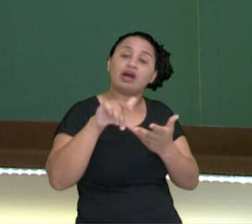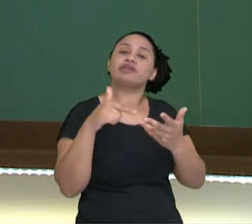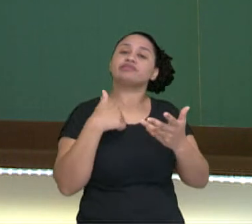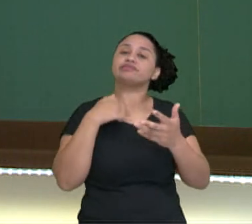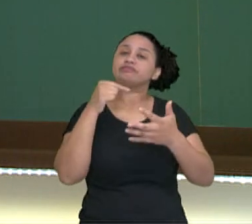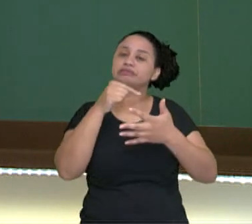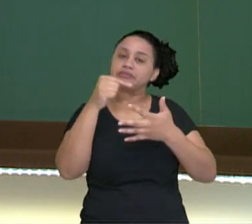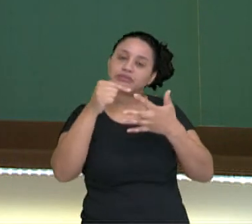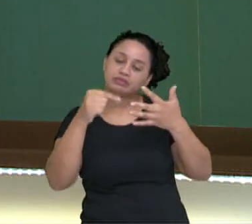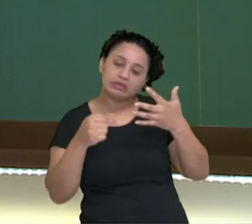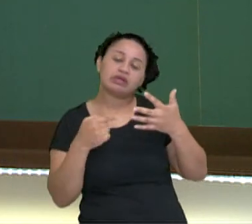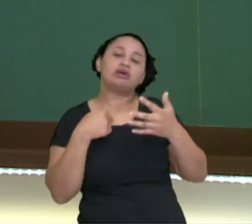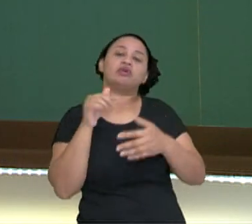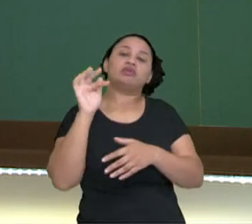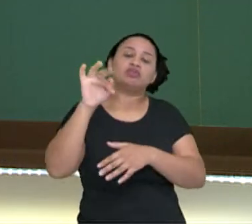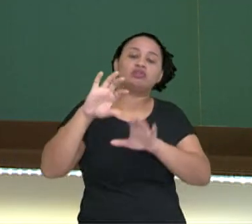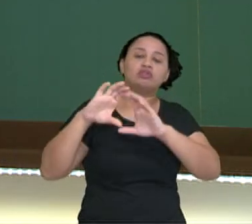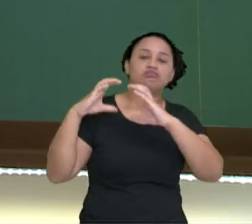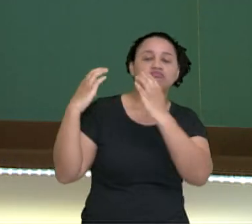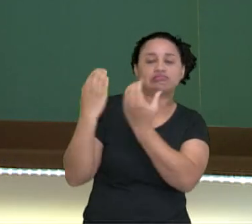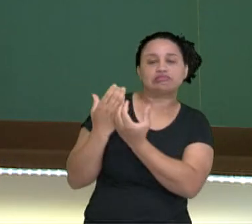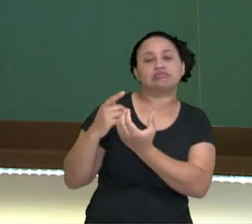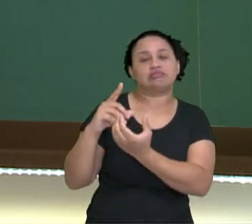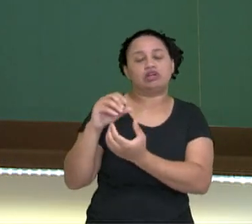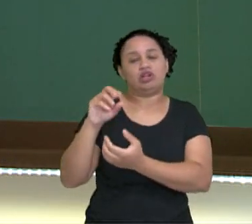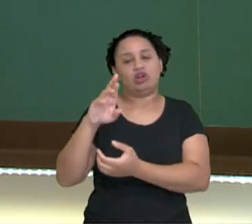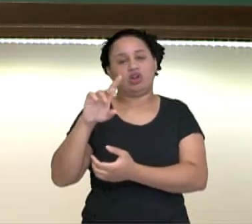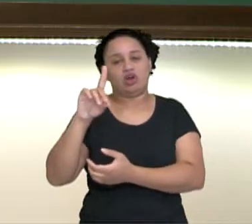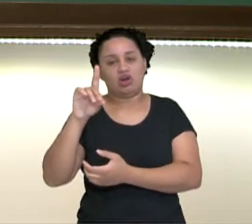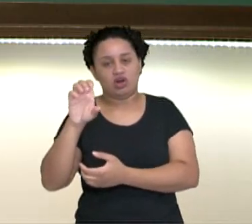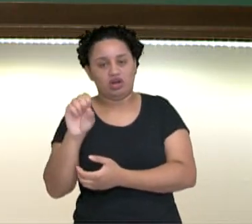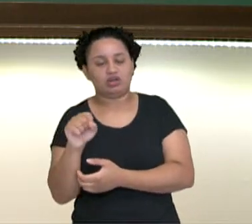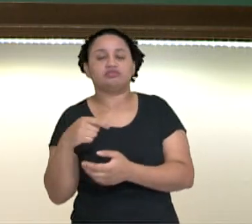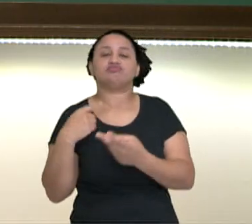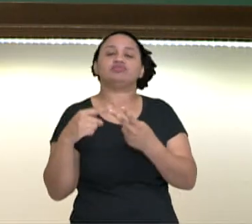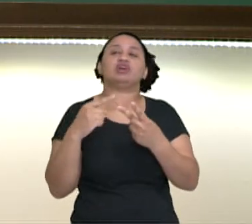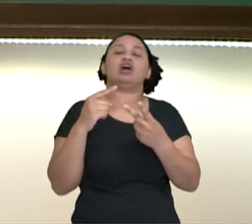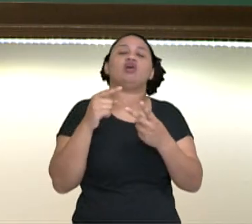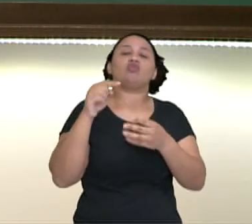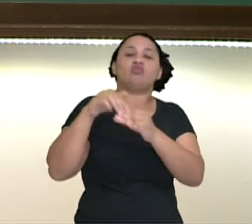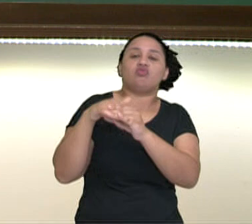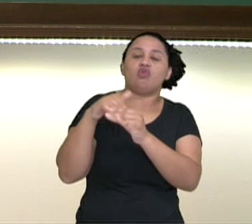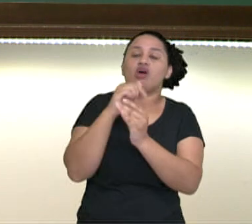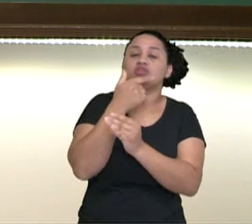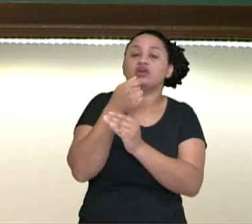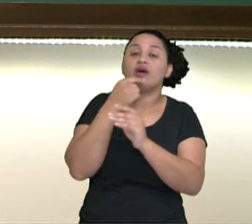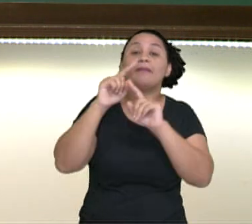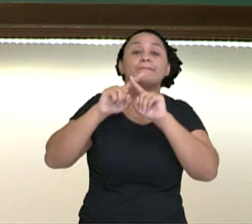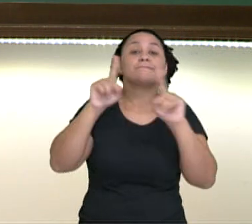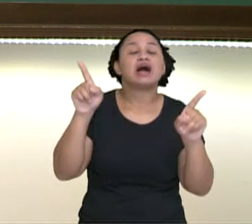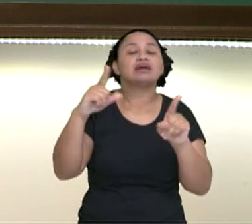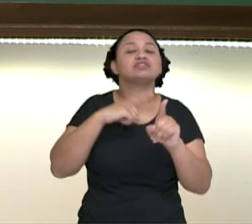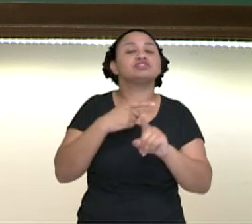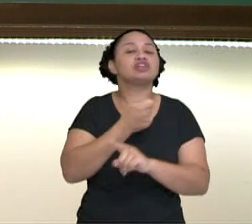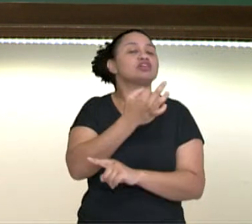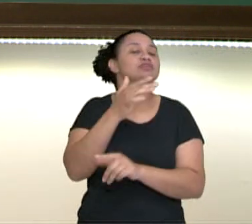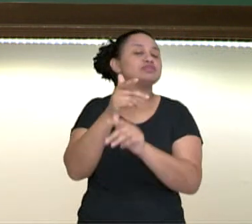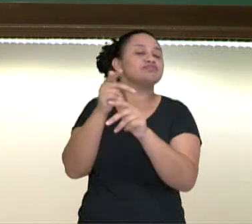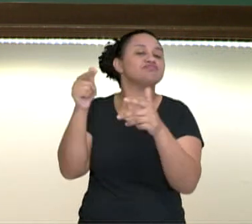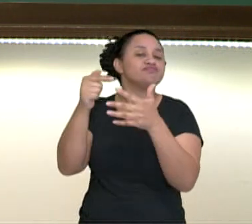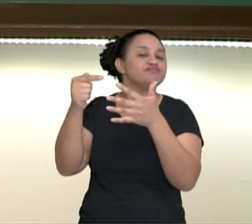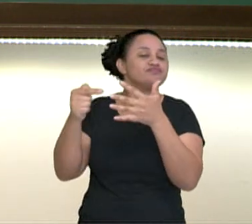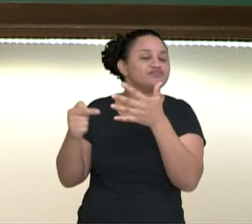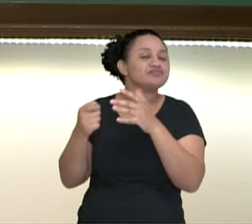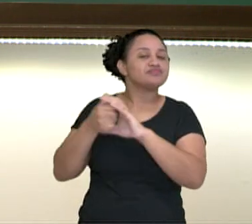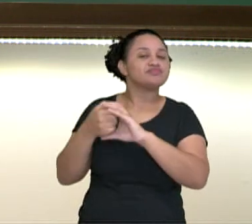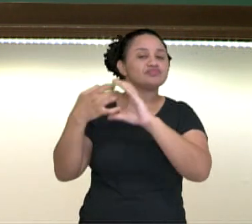com relação ao fim da Câmara dos Lordes, com relação ao voto universal masculino, mas eles tinham alguns pontos